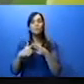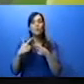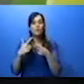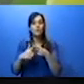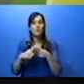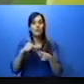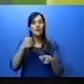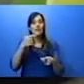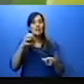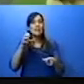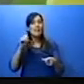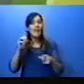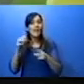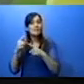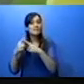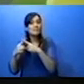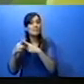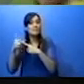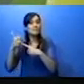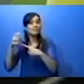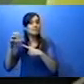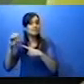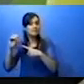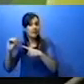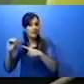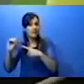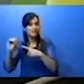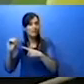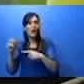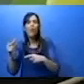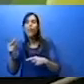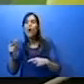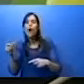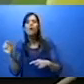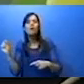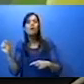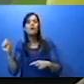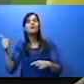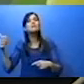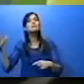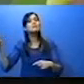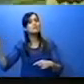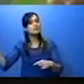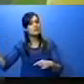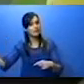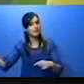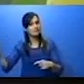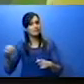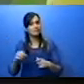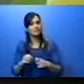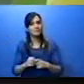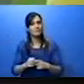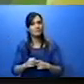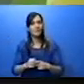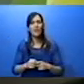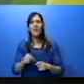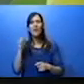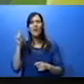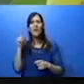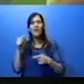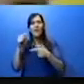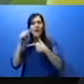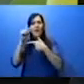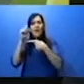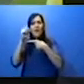10 vezes 10, ou seja, 10 elevado a 2, 100. E essa com fração aqui?